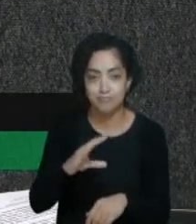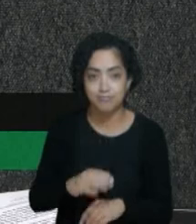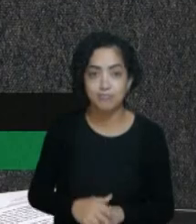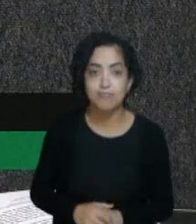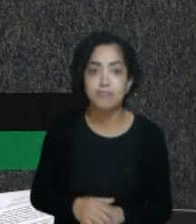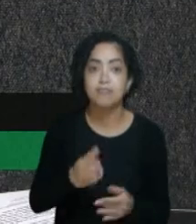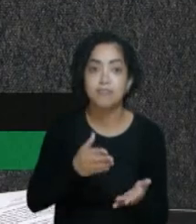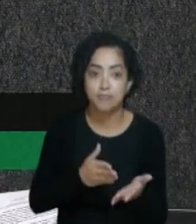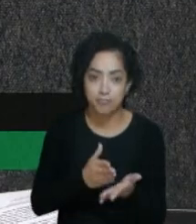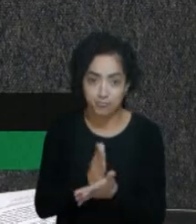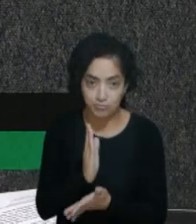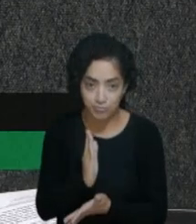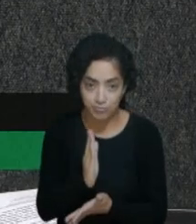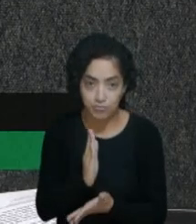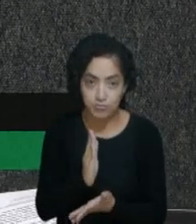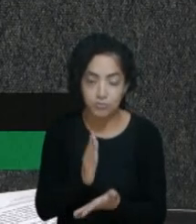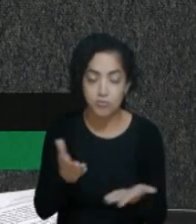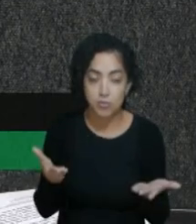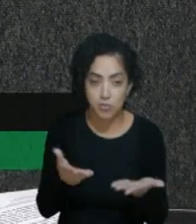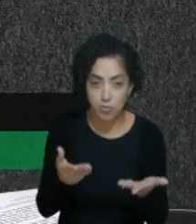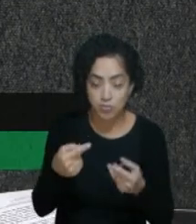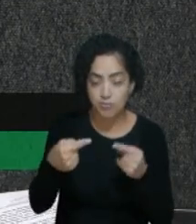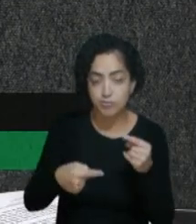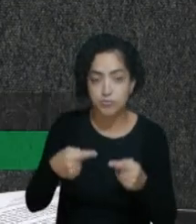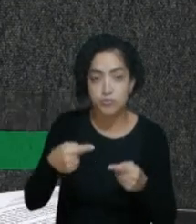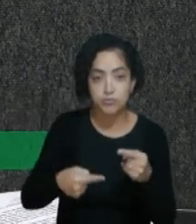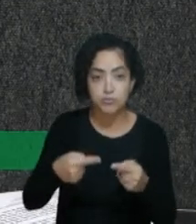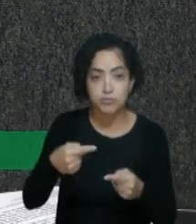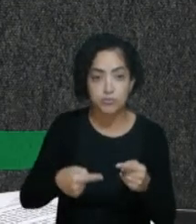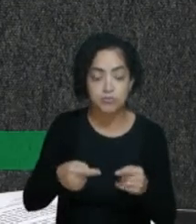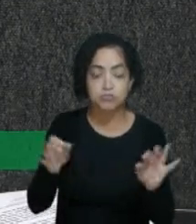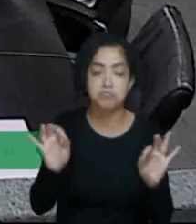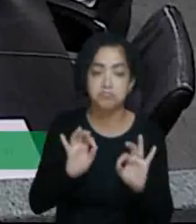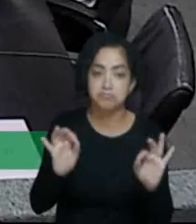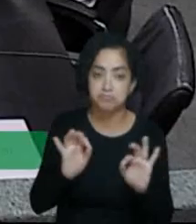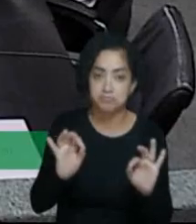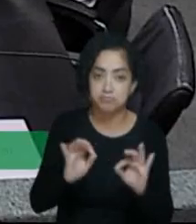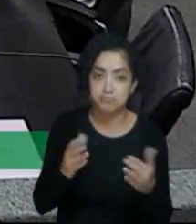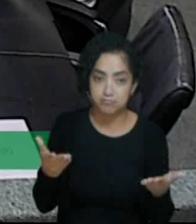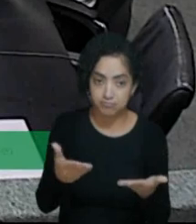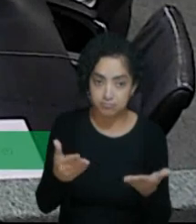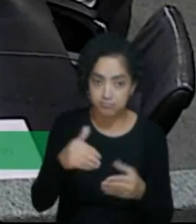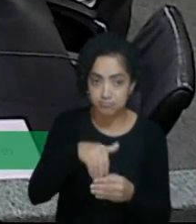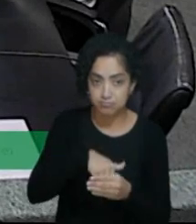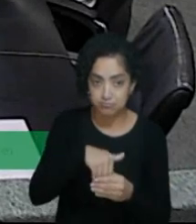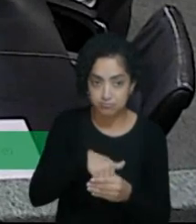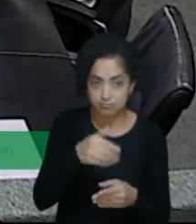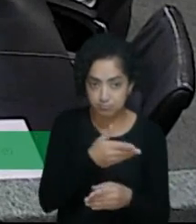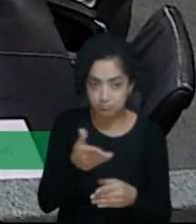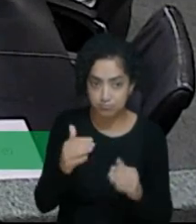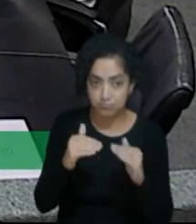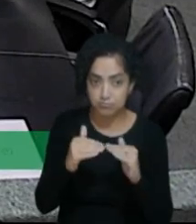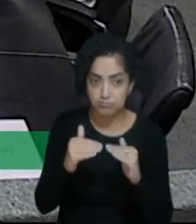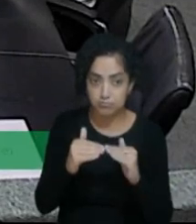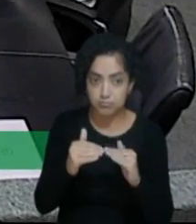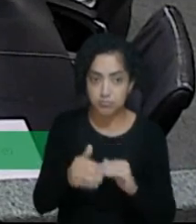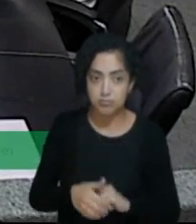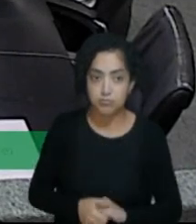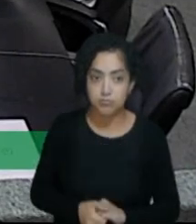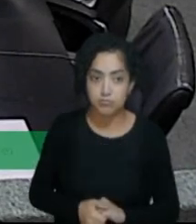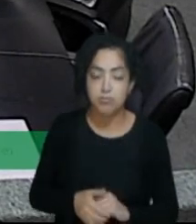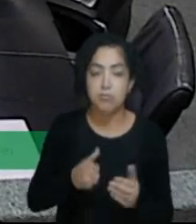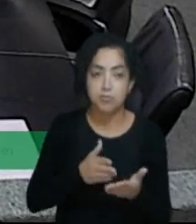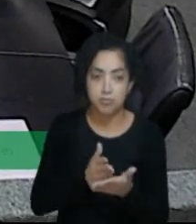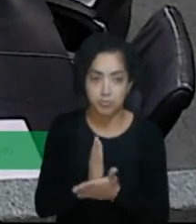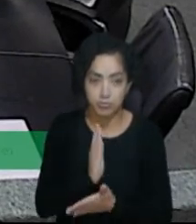pela aprovação da matéria o qual coloco em discussão não havendo Quem Queira discutir em votação os deputados que aprovam permaneçam como se encontra